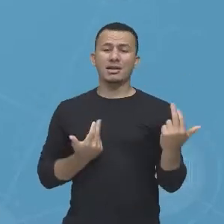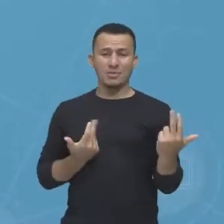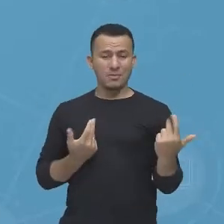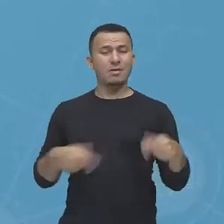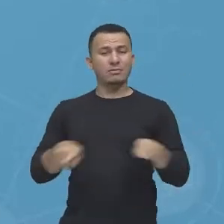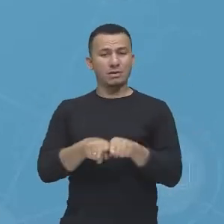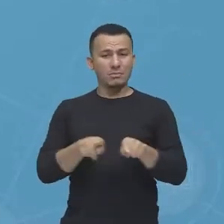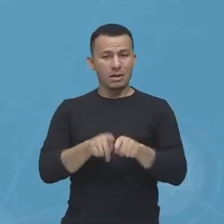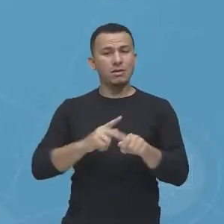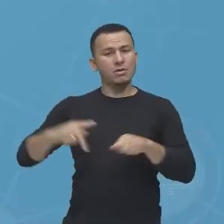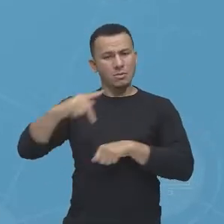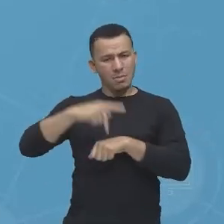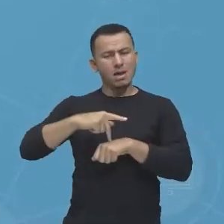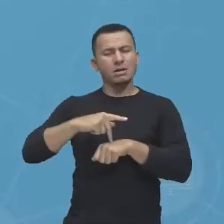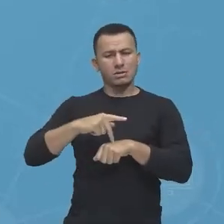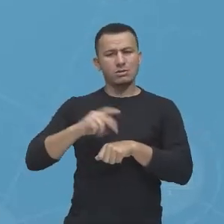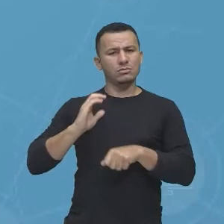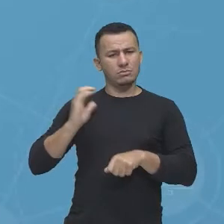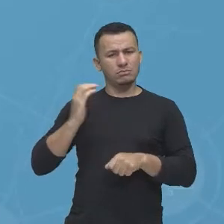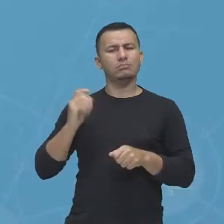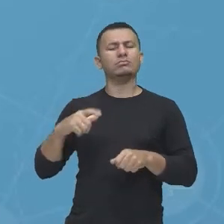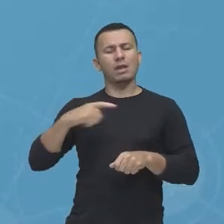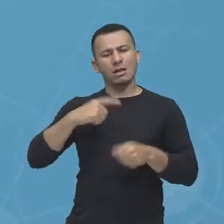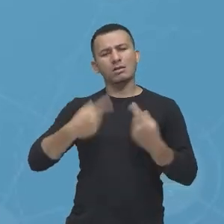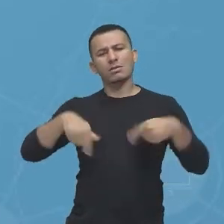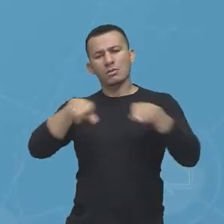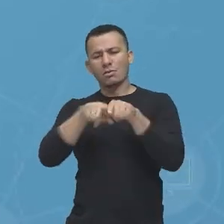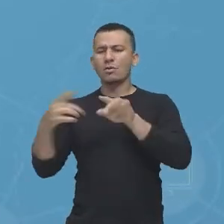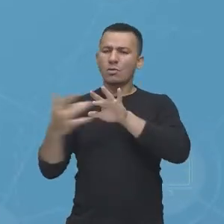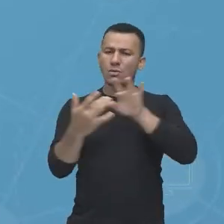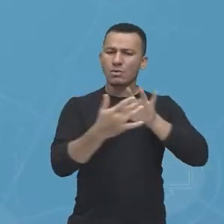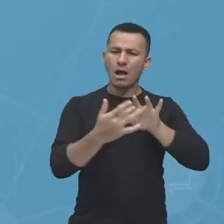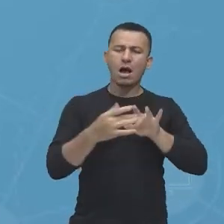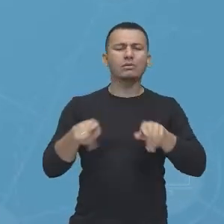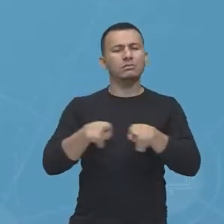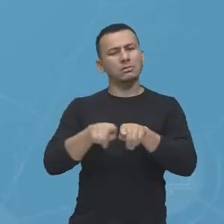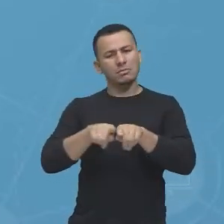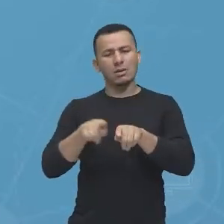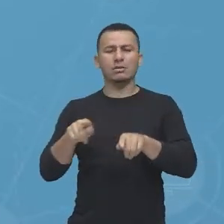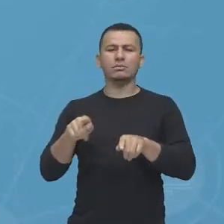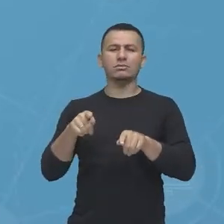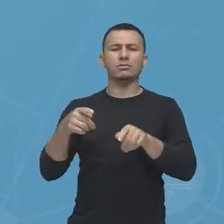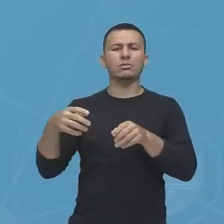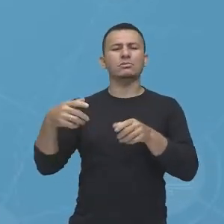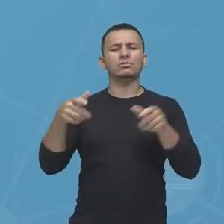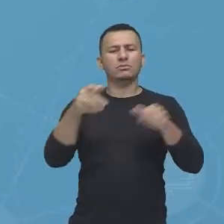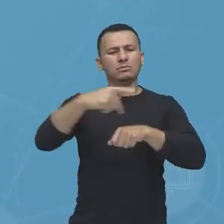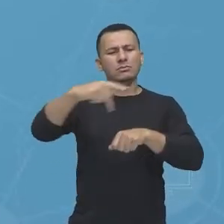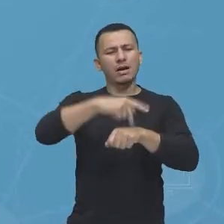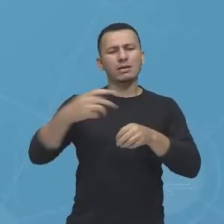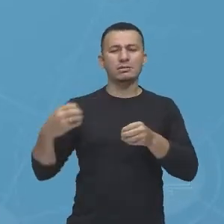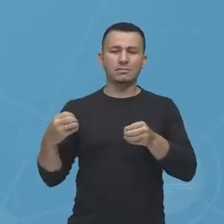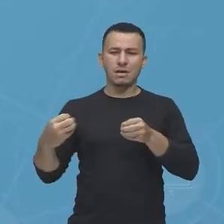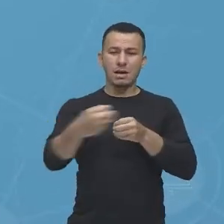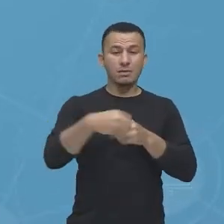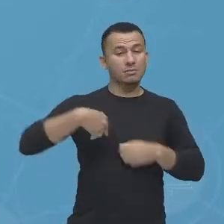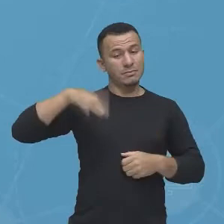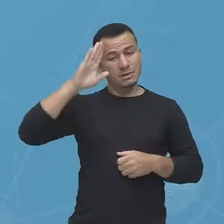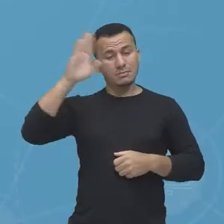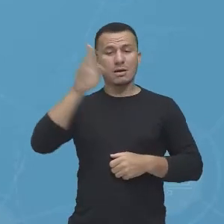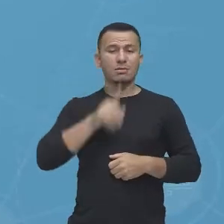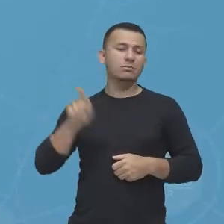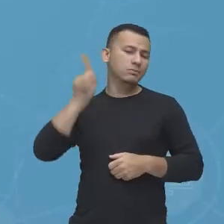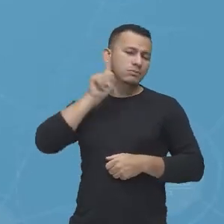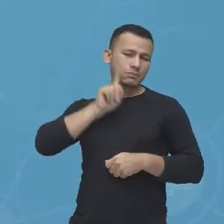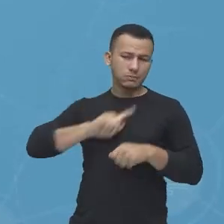esse país fica lá na América do Norte e que tem relação boa com seus países, com seu país vizinho principal ali, que é os Estados Unidos. Vamos